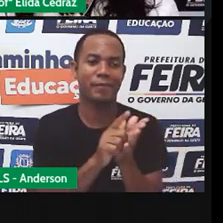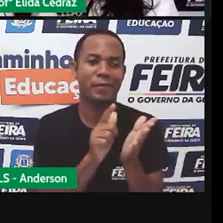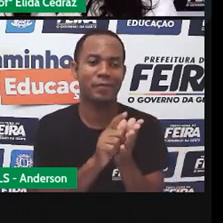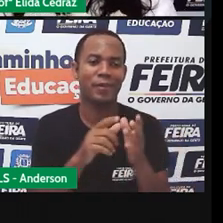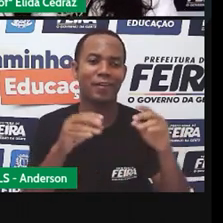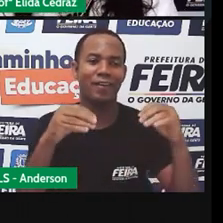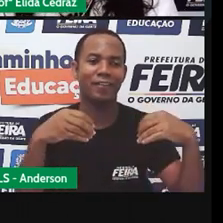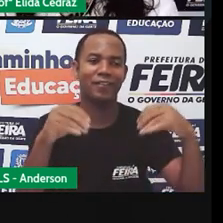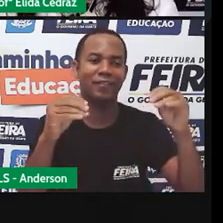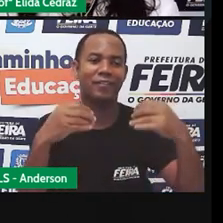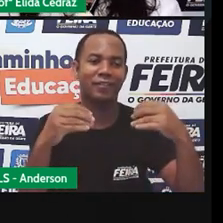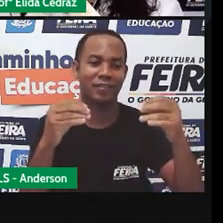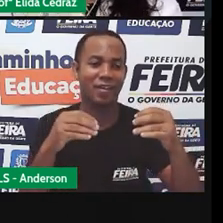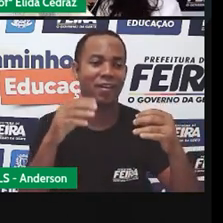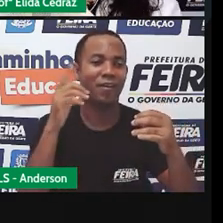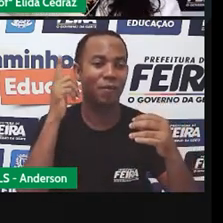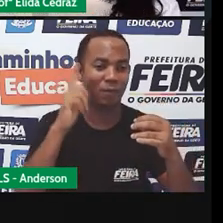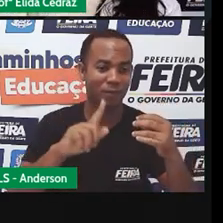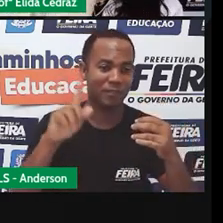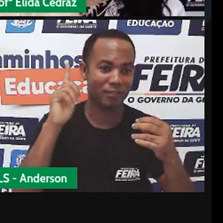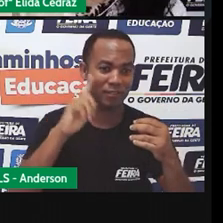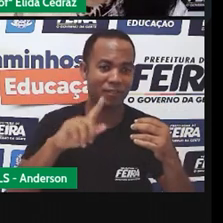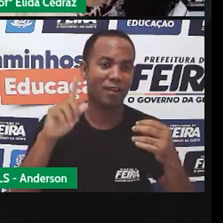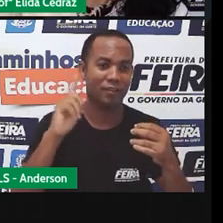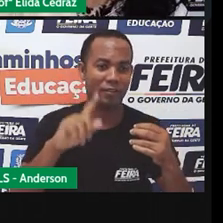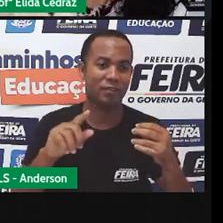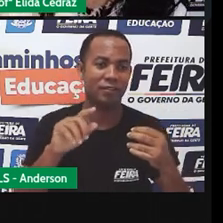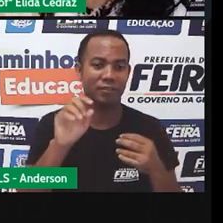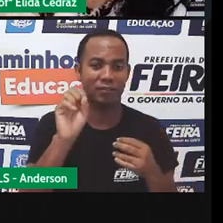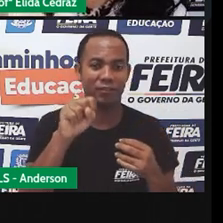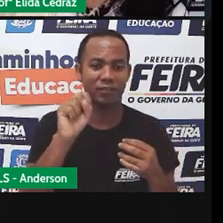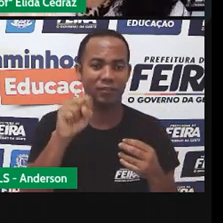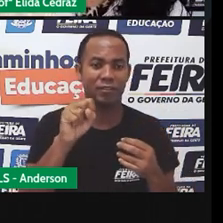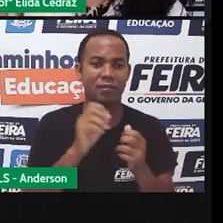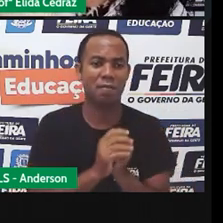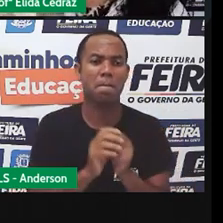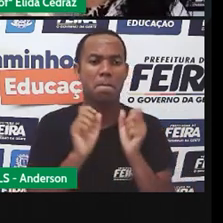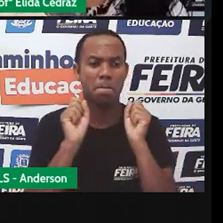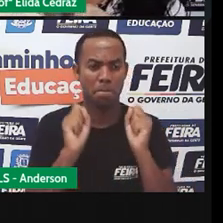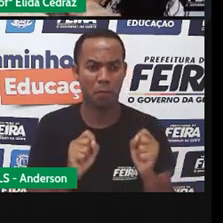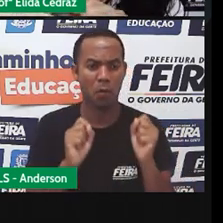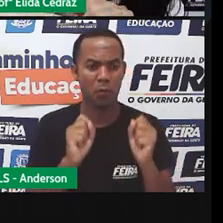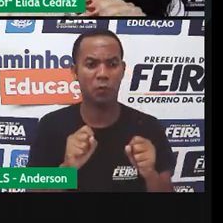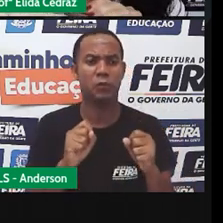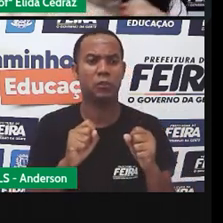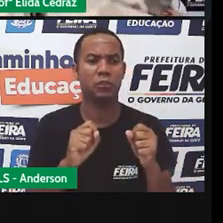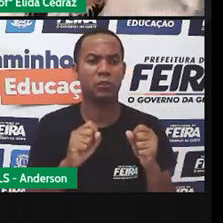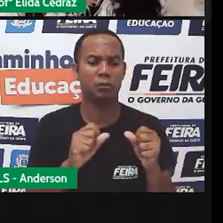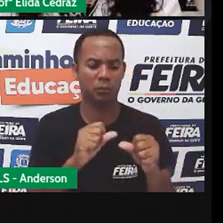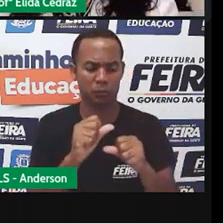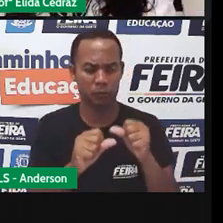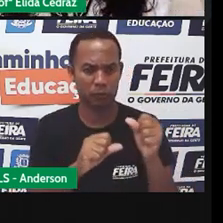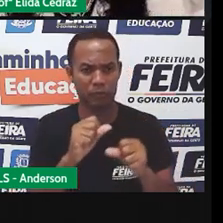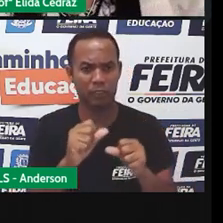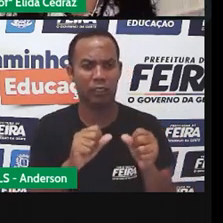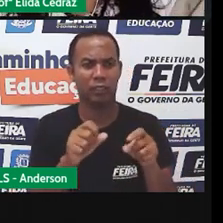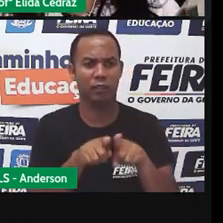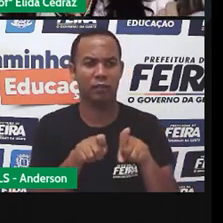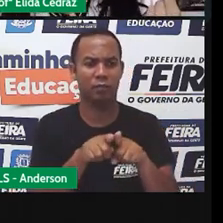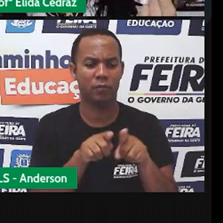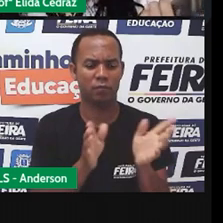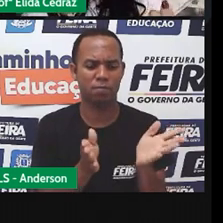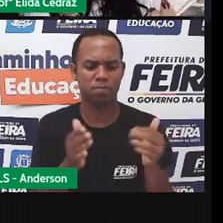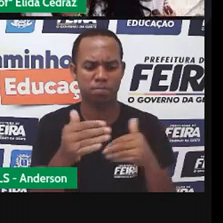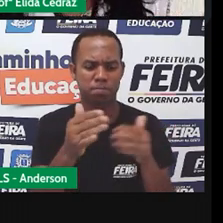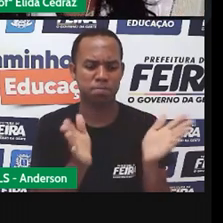flexível e ele permite que a gente possa modelar e dar forma